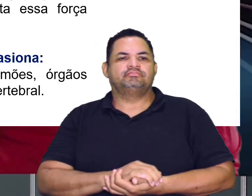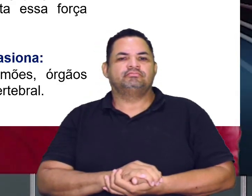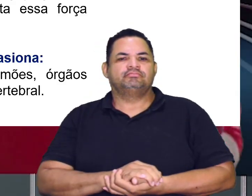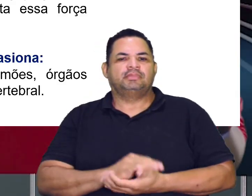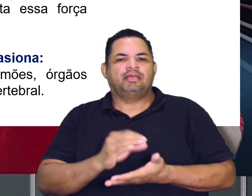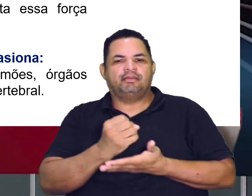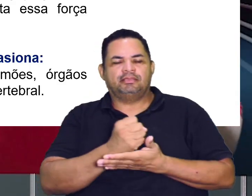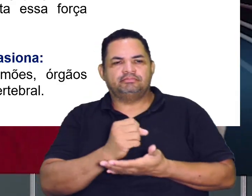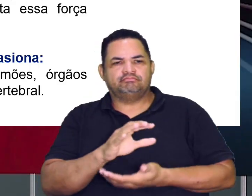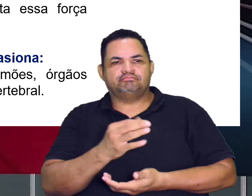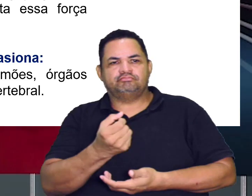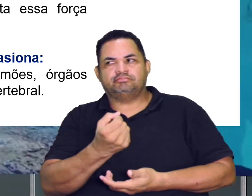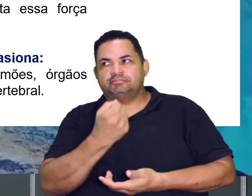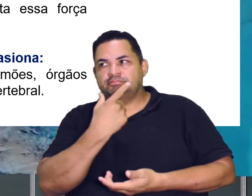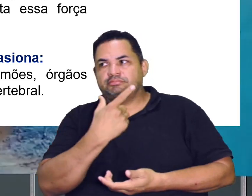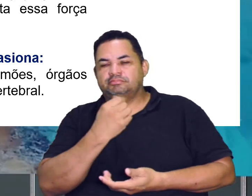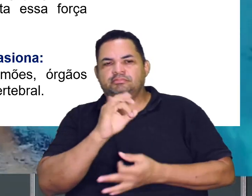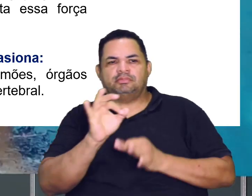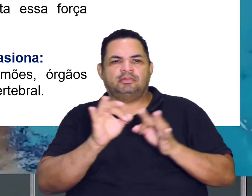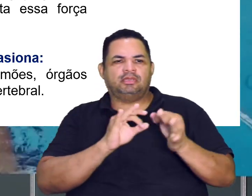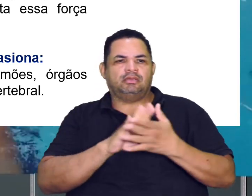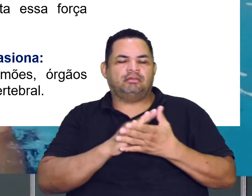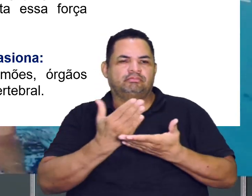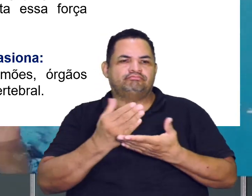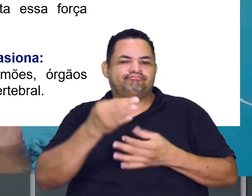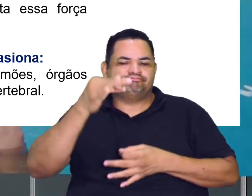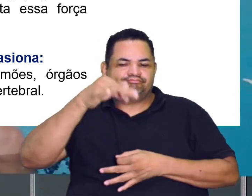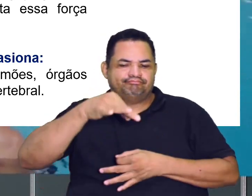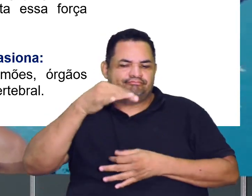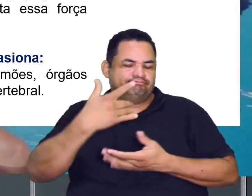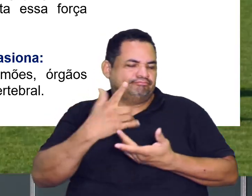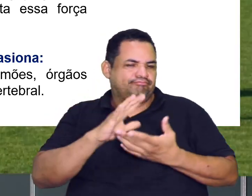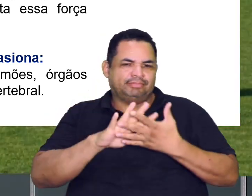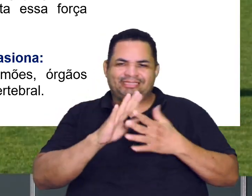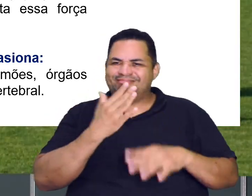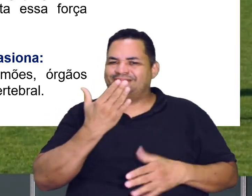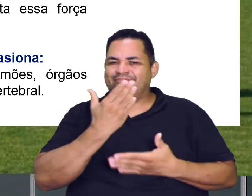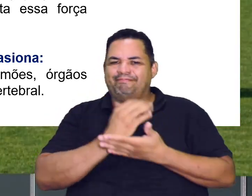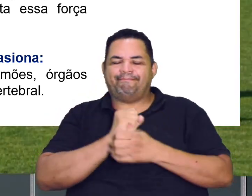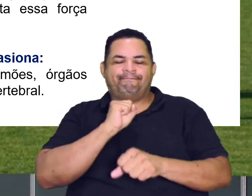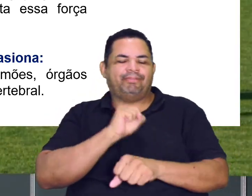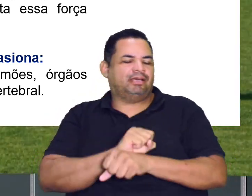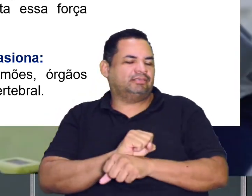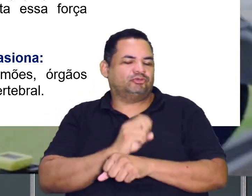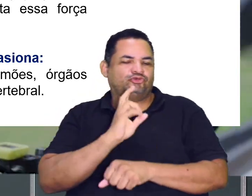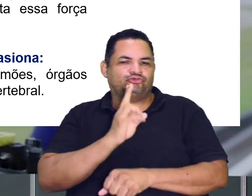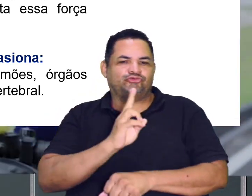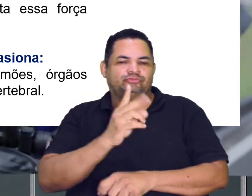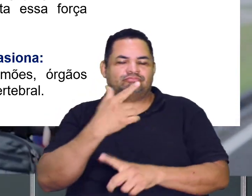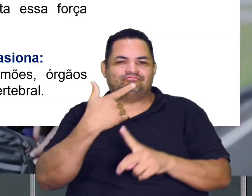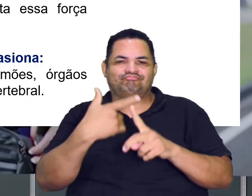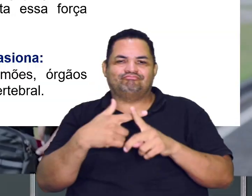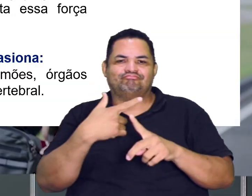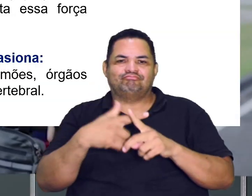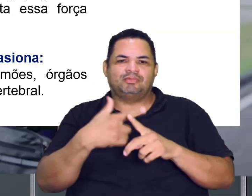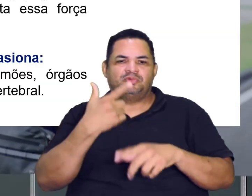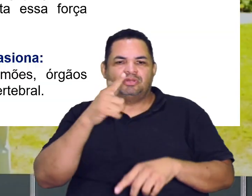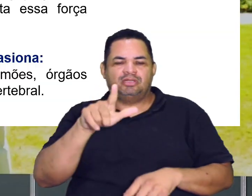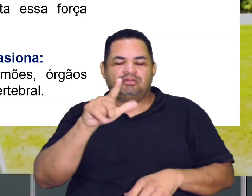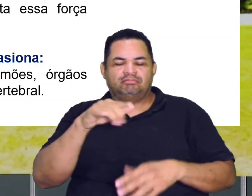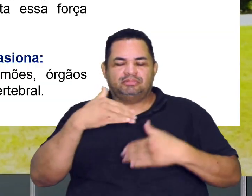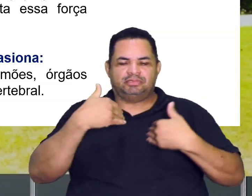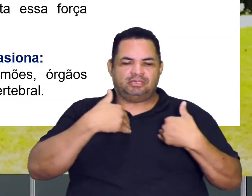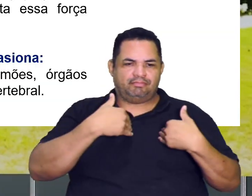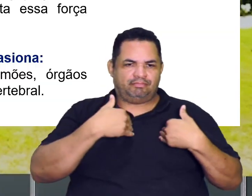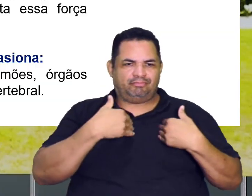Passa medicamento, toma um chazinho, faz uma massagem, mas não alivia, porque você continua repetindo esse movimento, essa